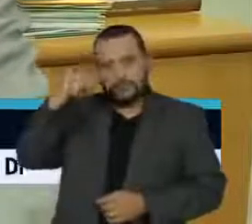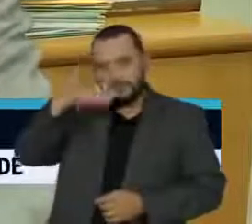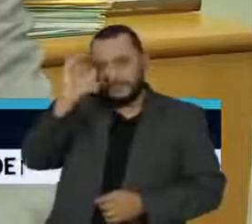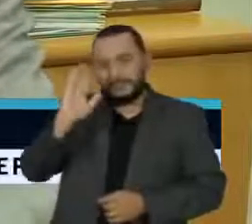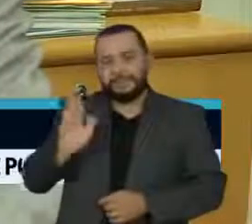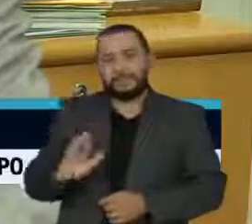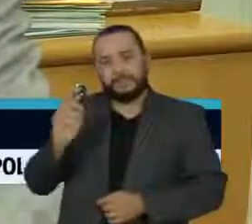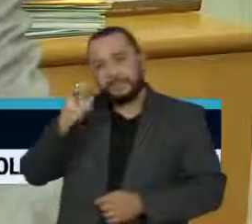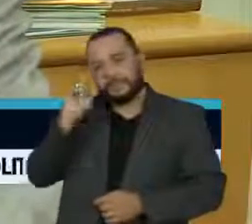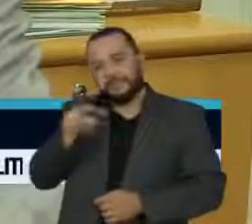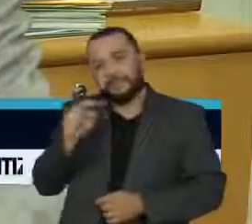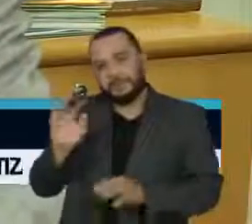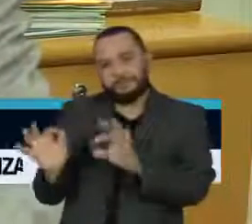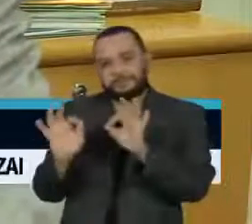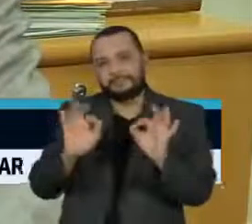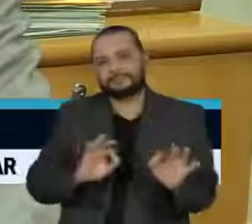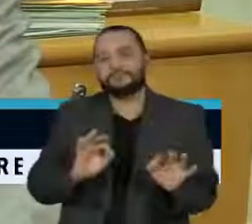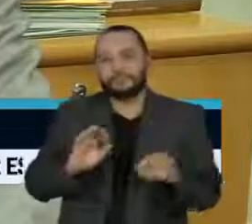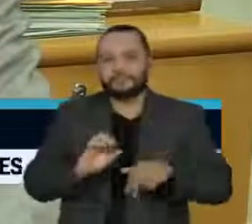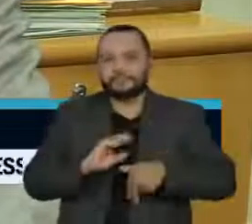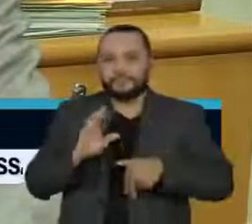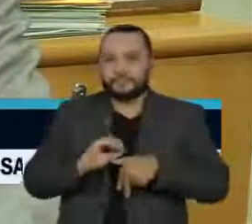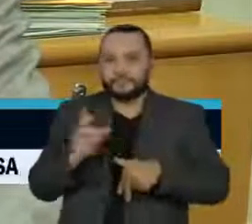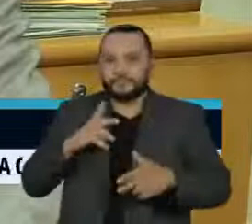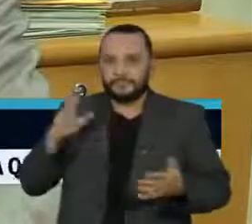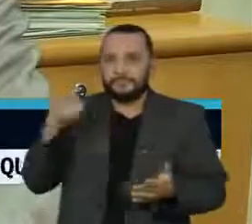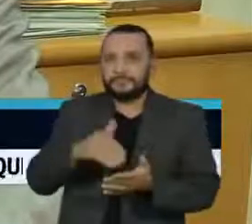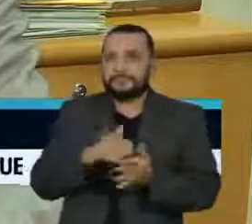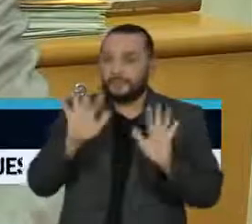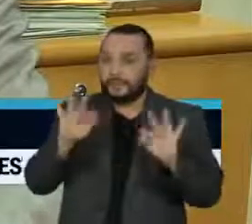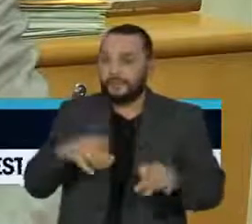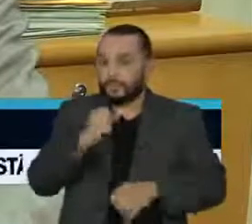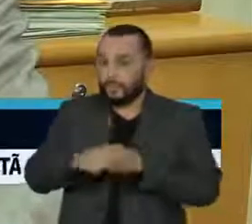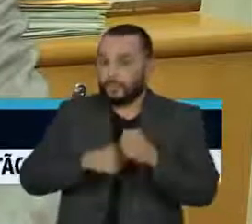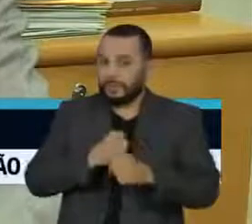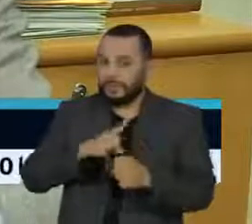brasileiros. Deveremos chegar até o fim do ano que vem, de